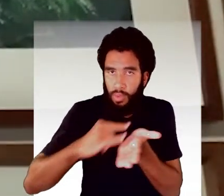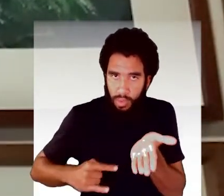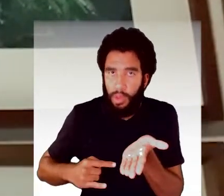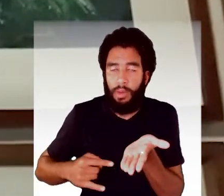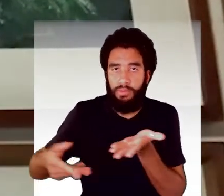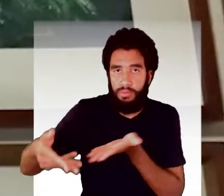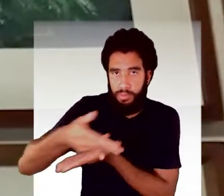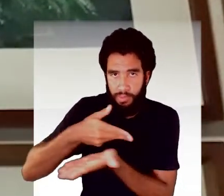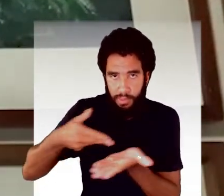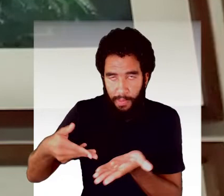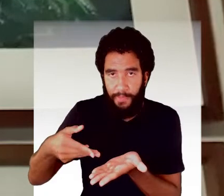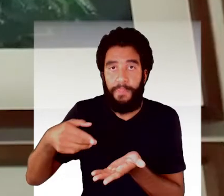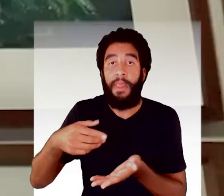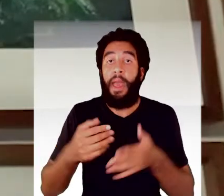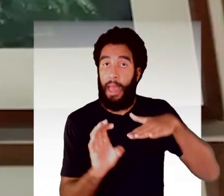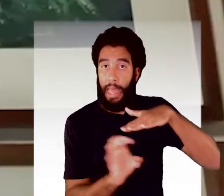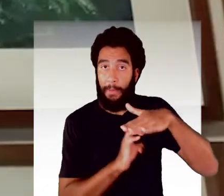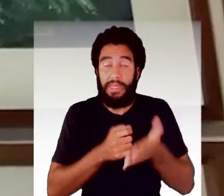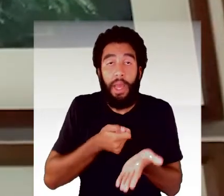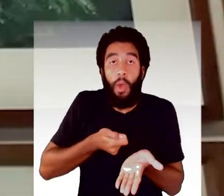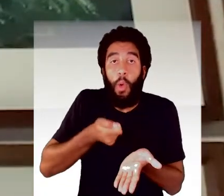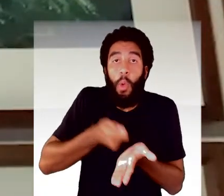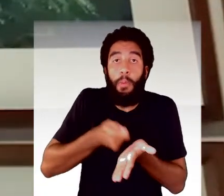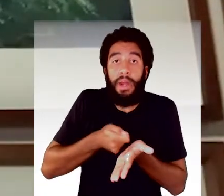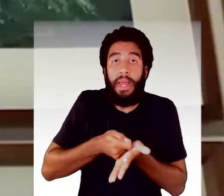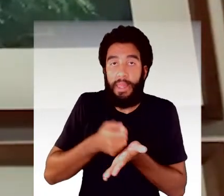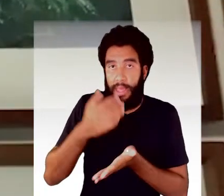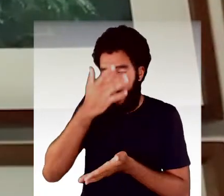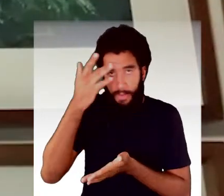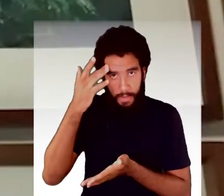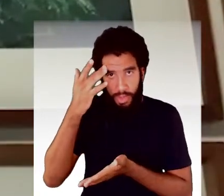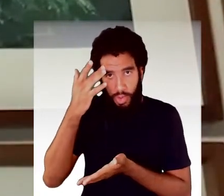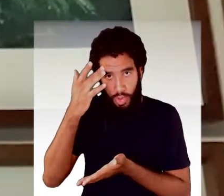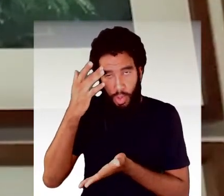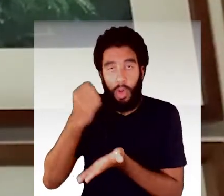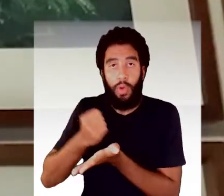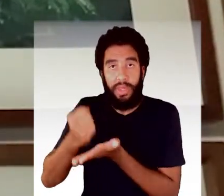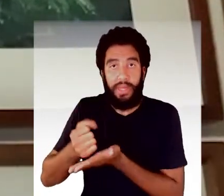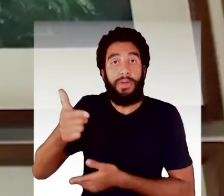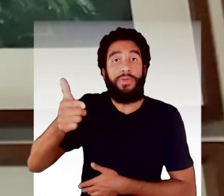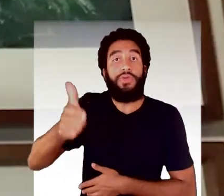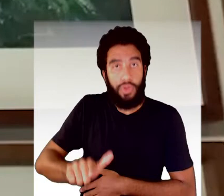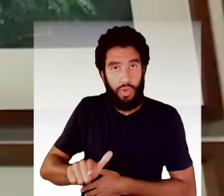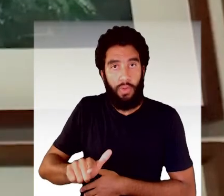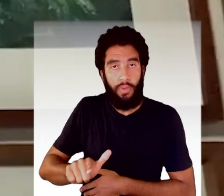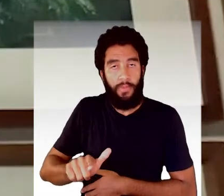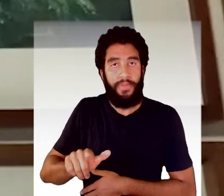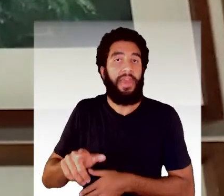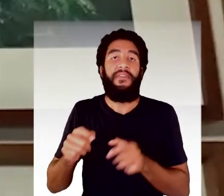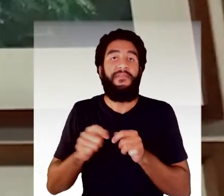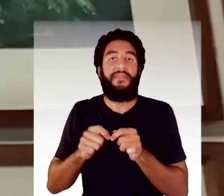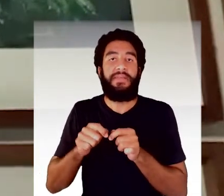conduta, no bojo do qual ela se obrigará a readmitir o trabalhador injustamente dispensado e